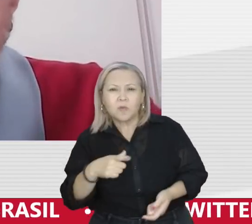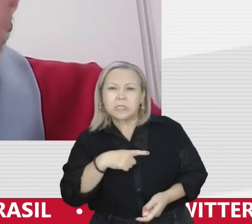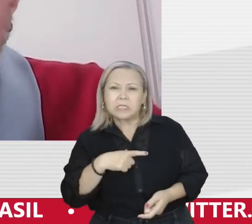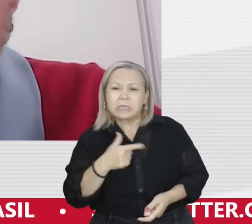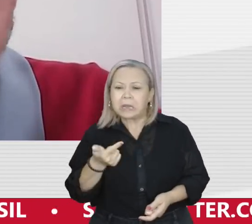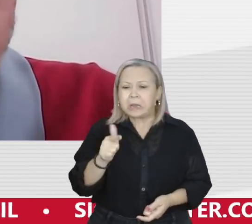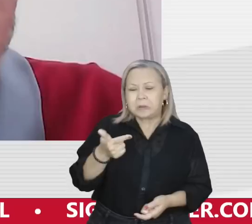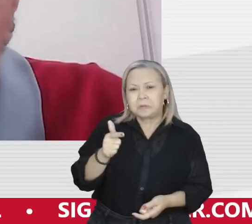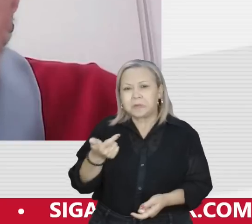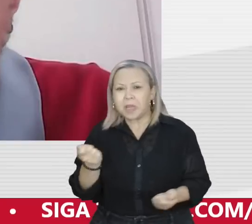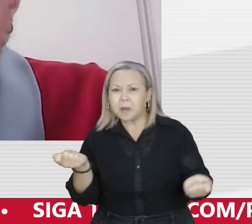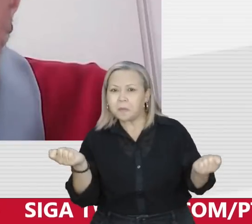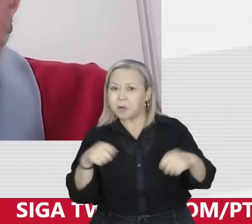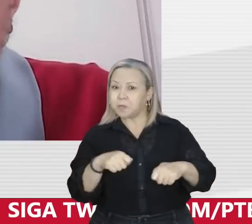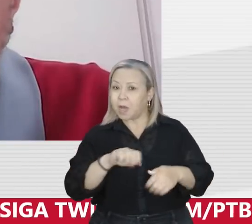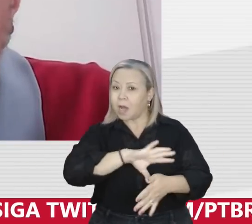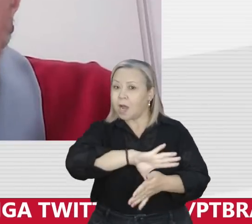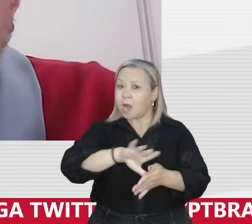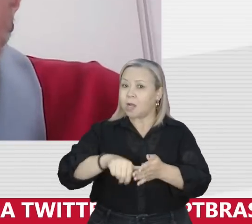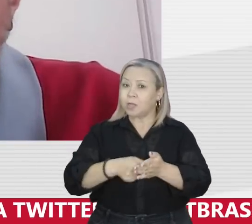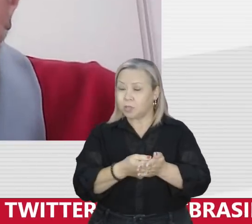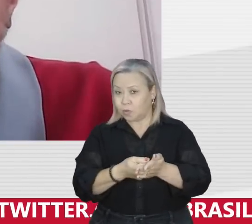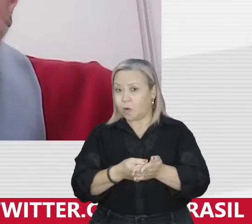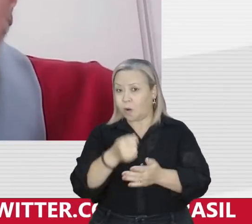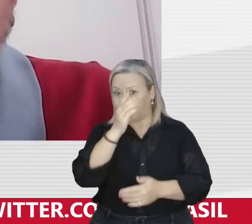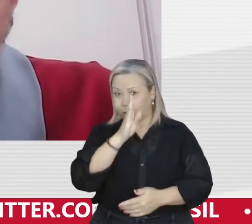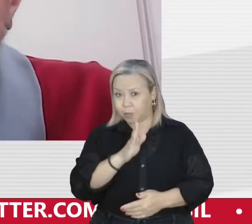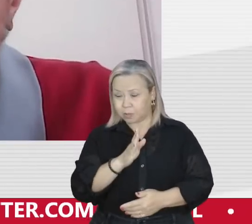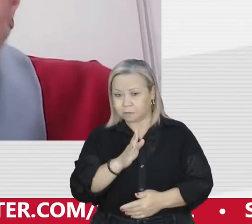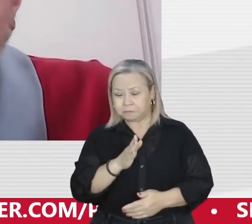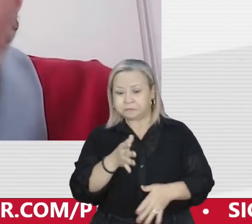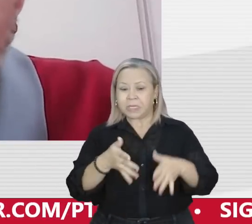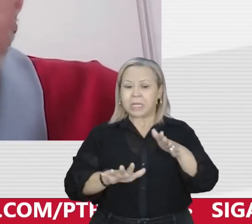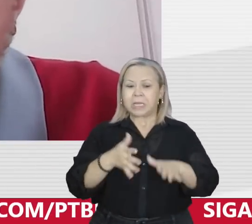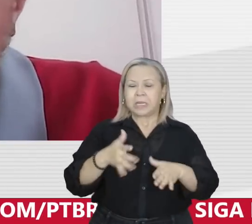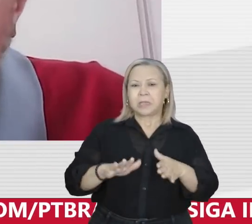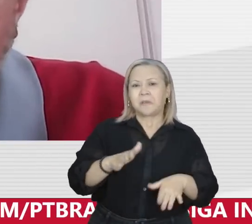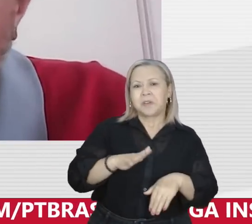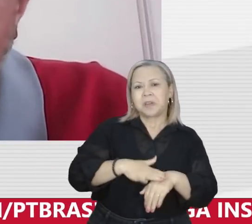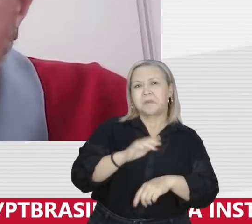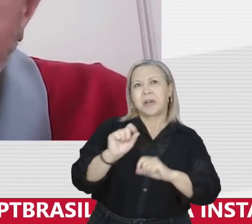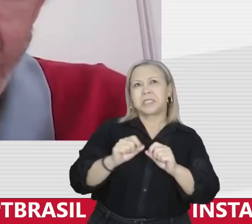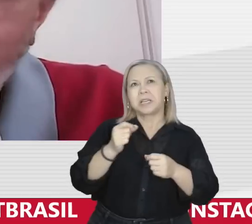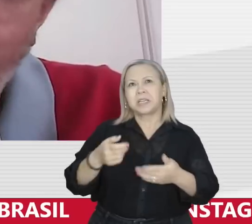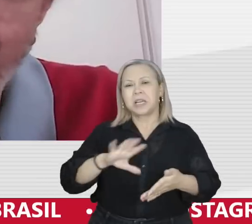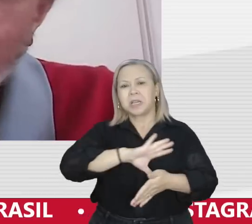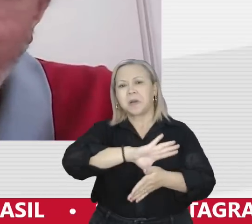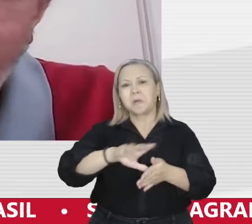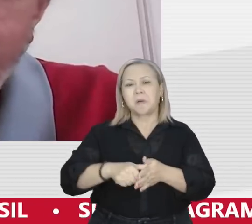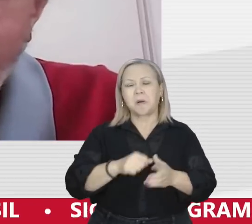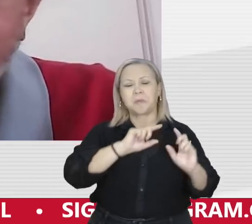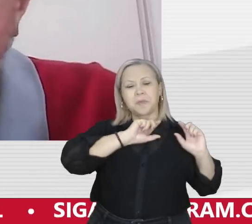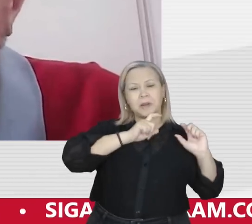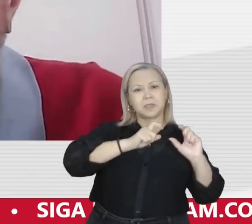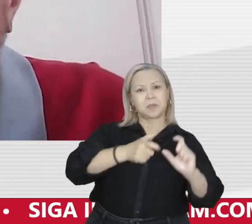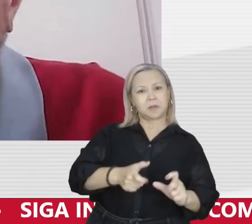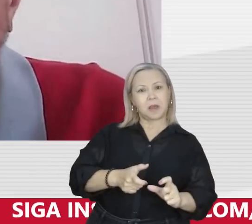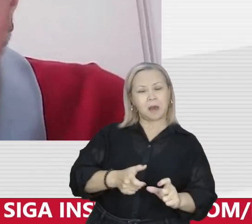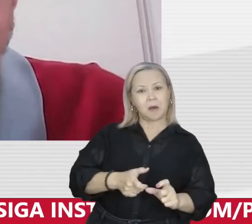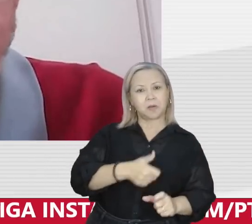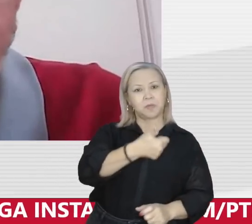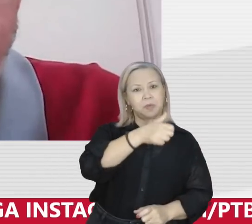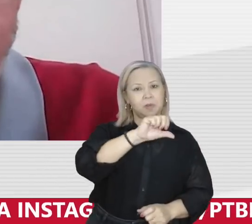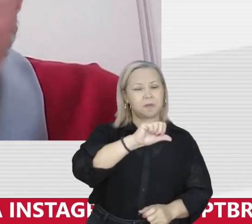existe a possibilidade de um golpe no Brasil. Talvez não mais aquele golpe tradicional que a gente se acostumou dos anos 60